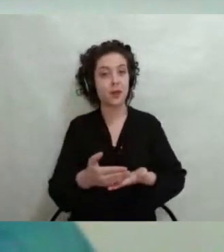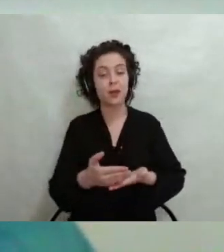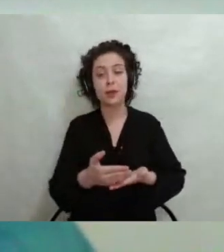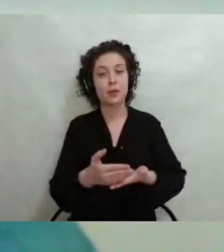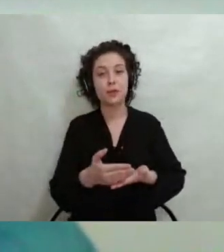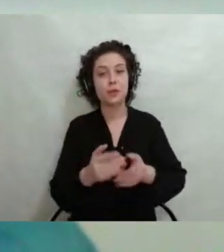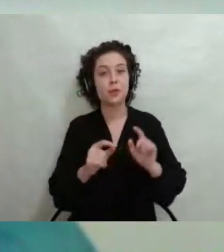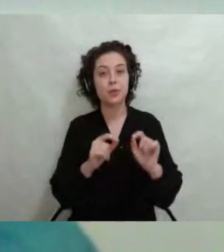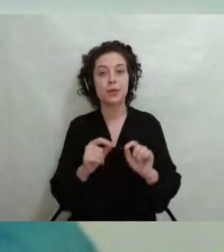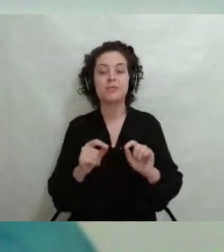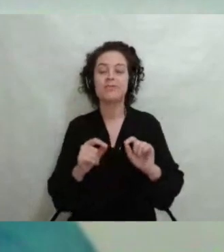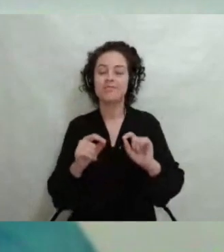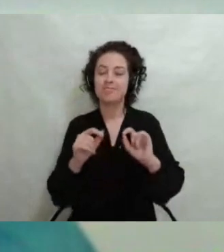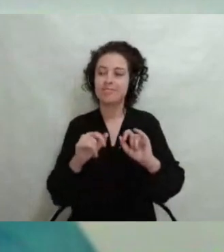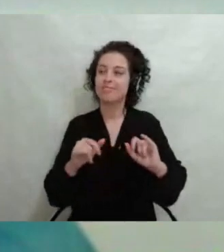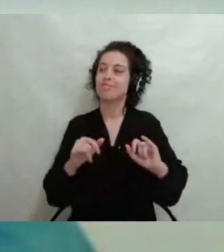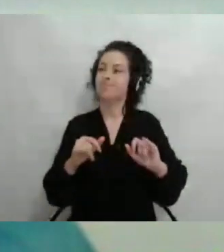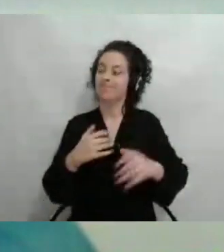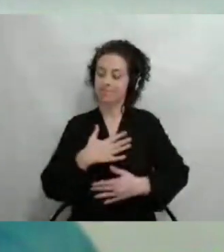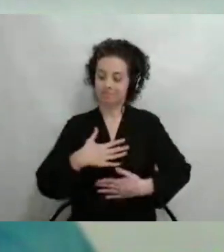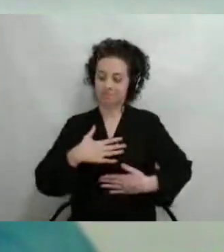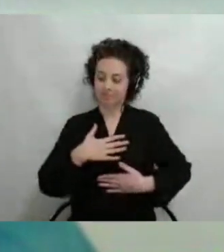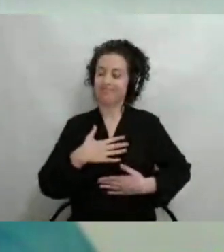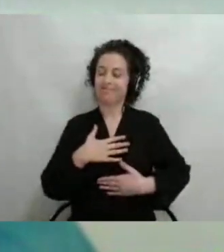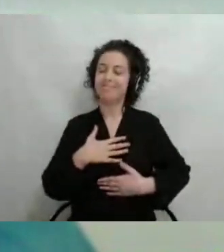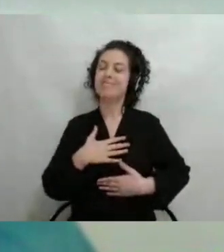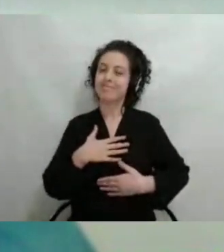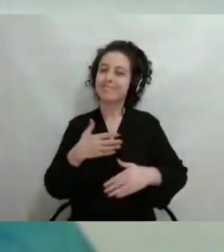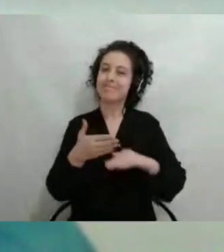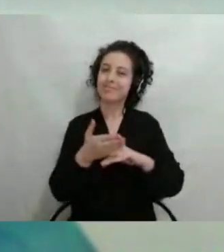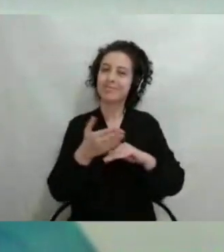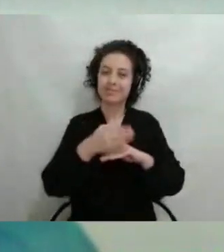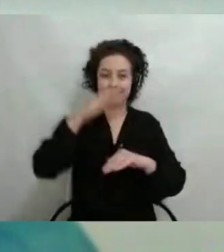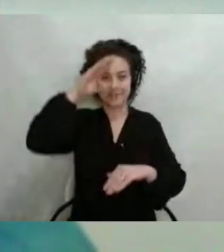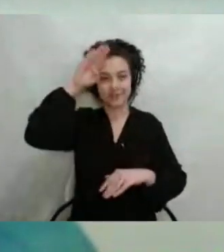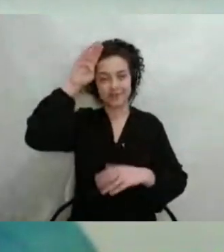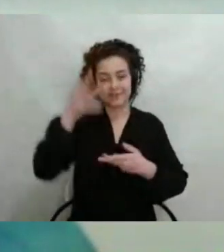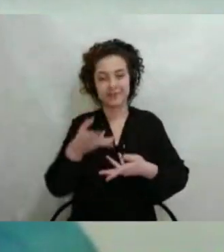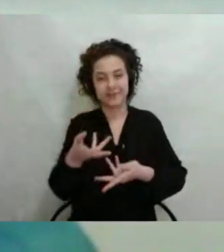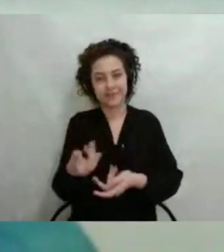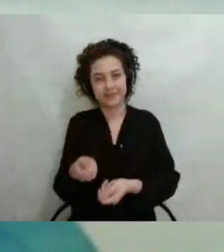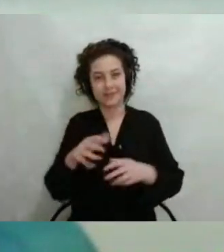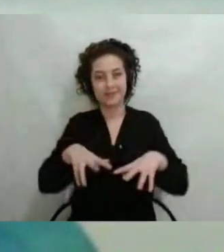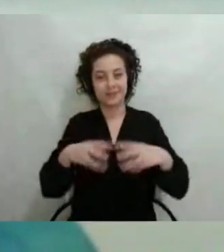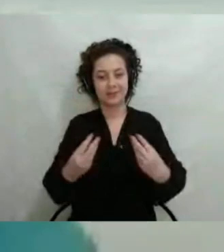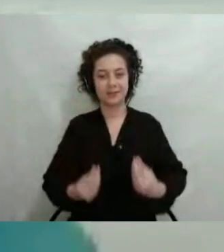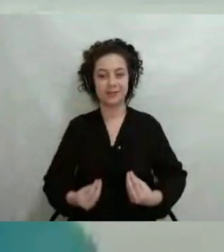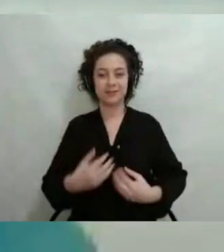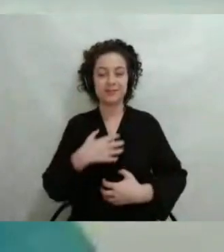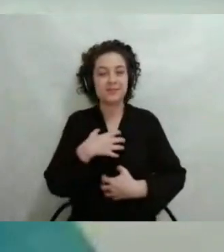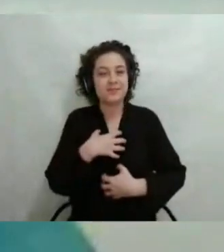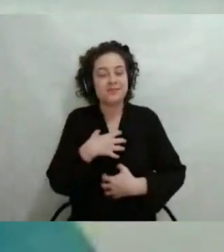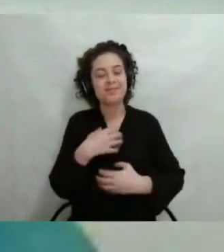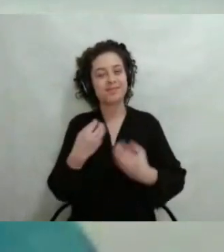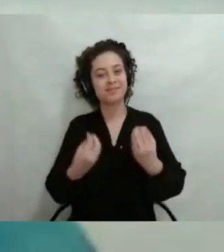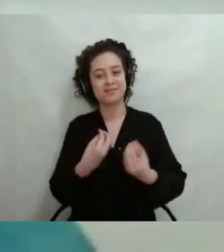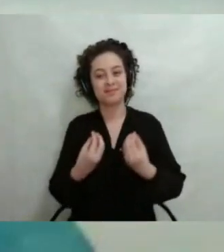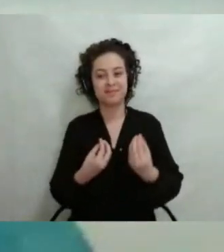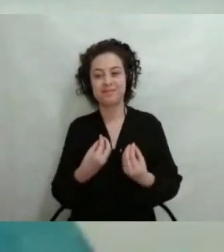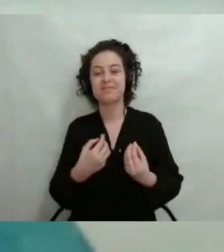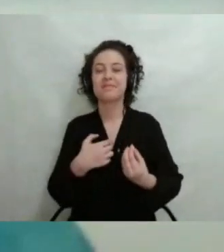poder participar desse congresso acadêmico da Unifesp, me sentindo, inclusive, além de honrado, com